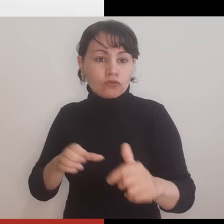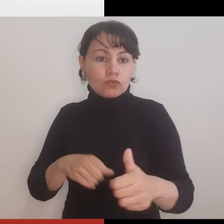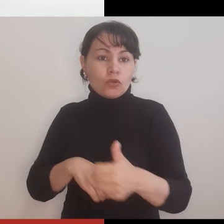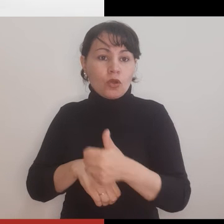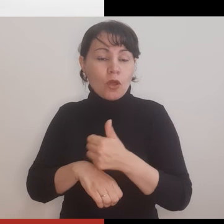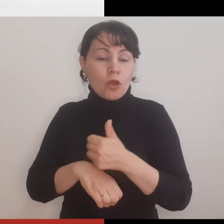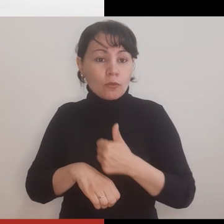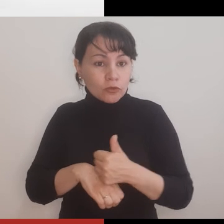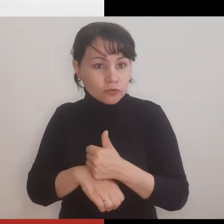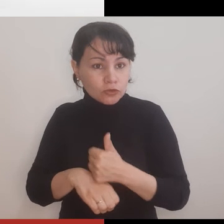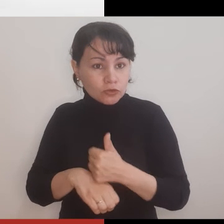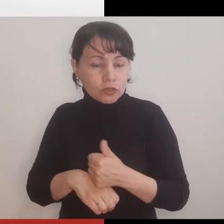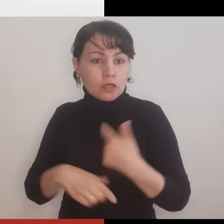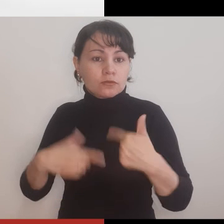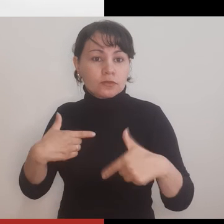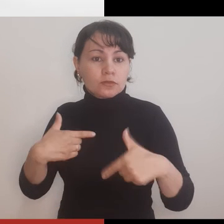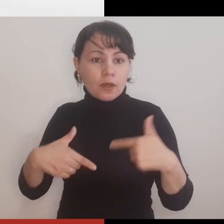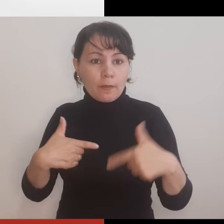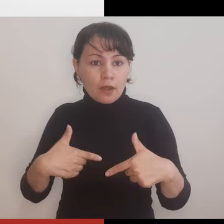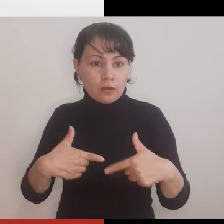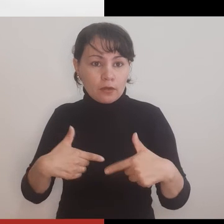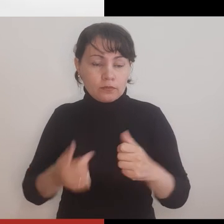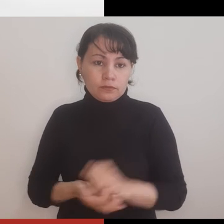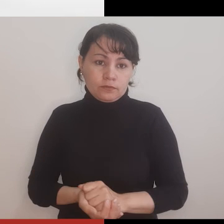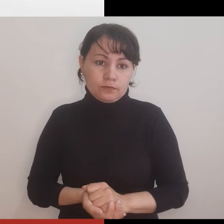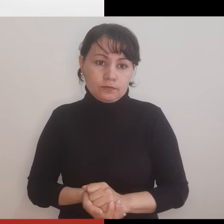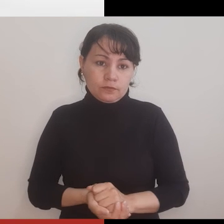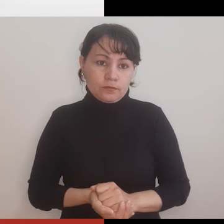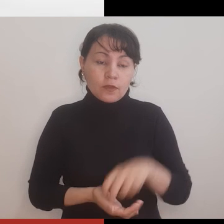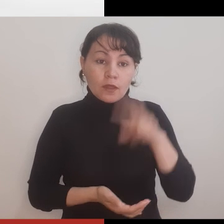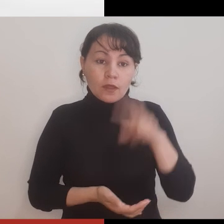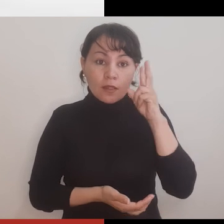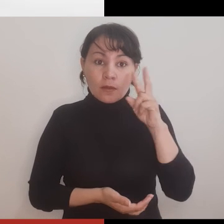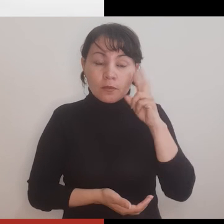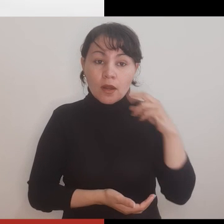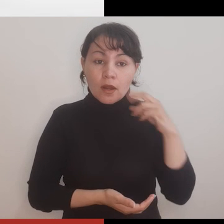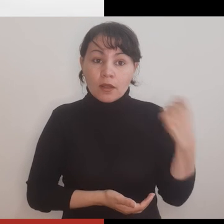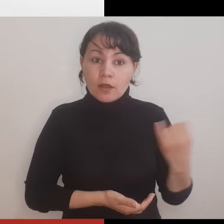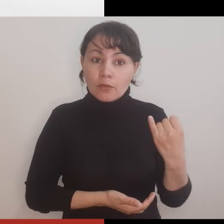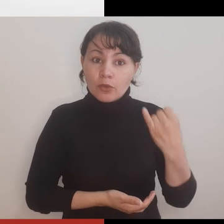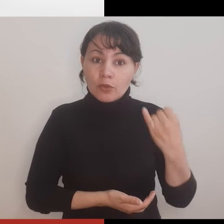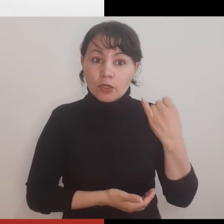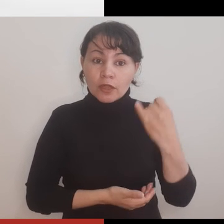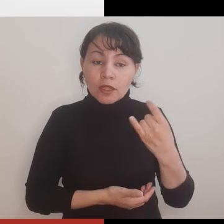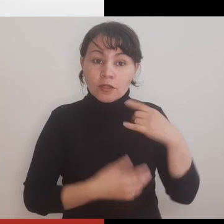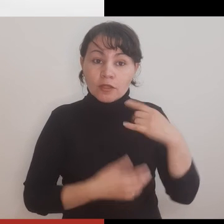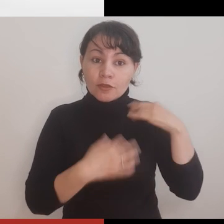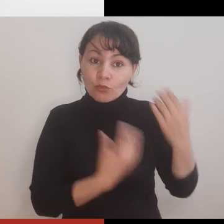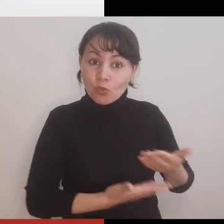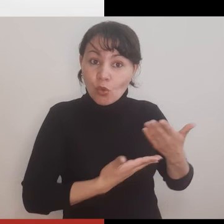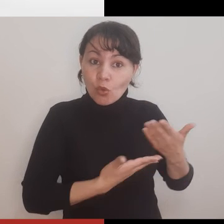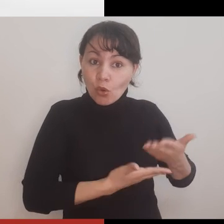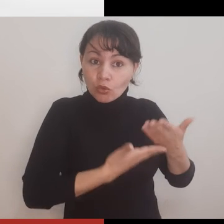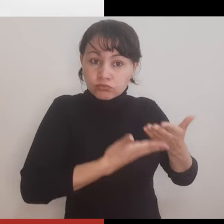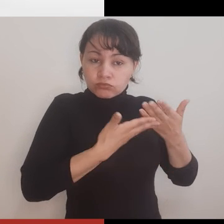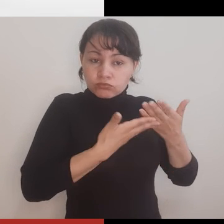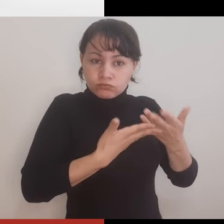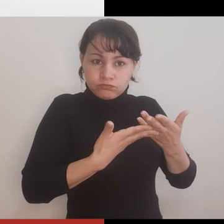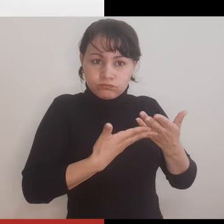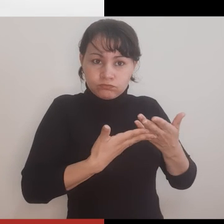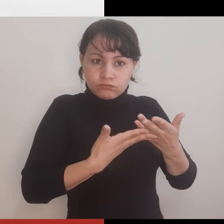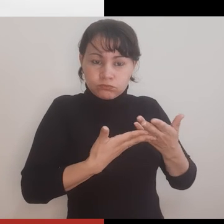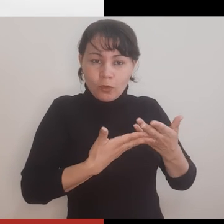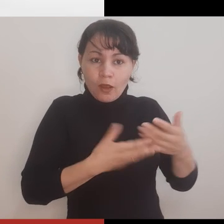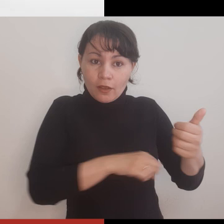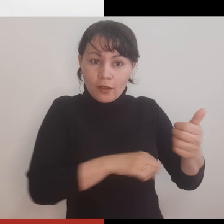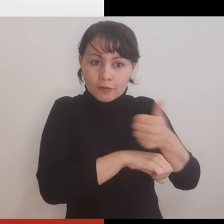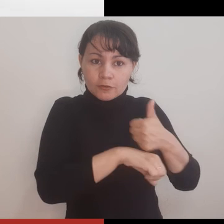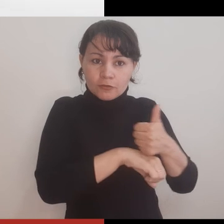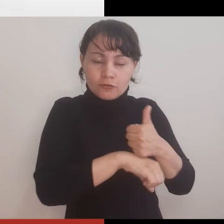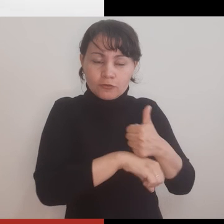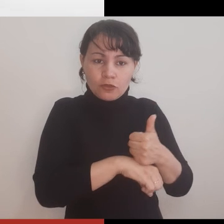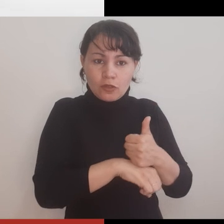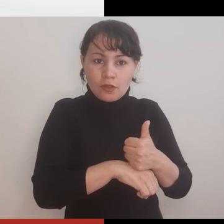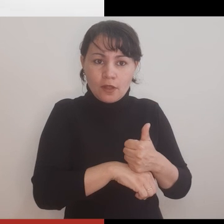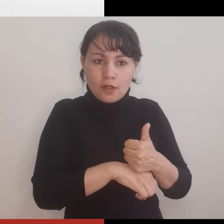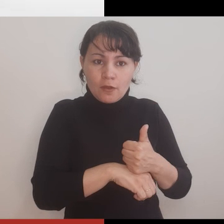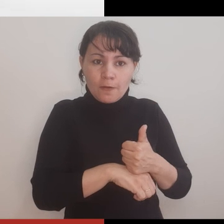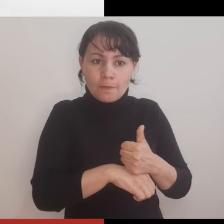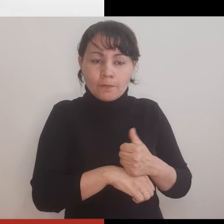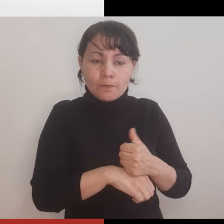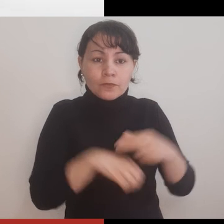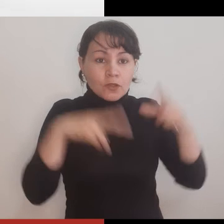seu turno de trabalho. Lembrar que é importante você motivar esse profissional, né? O